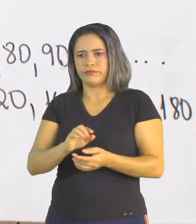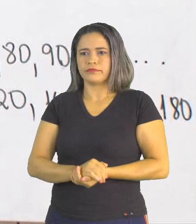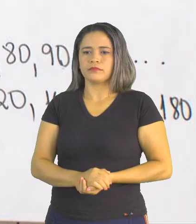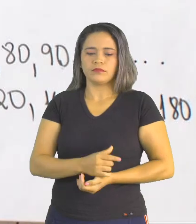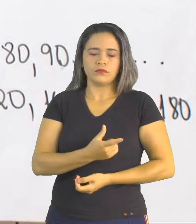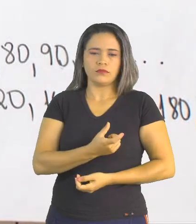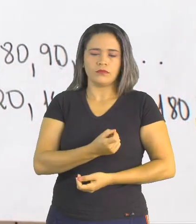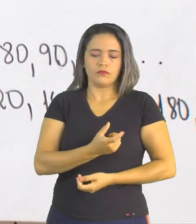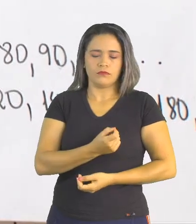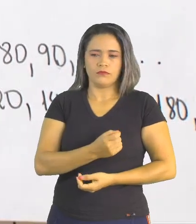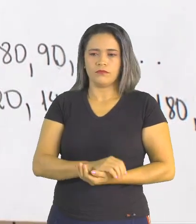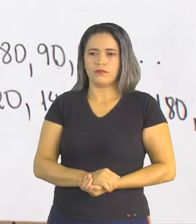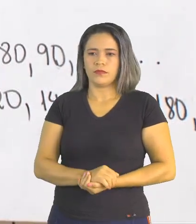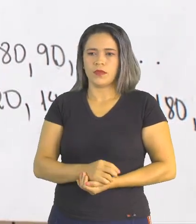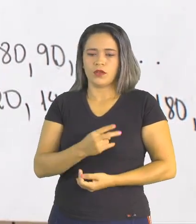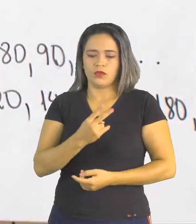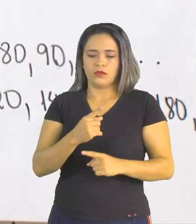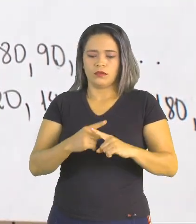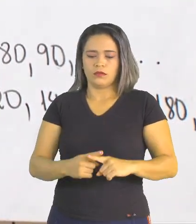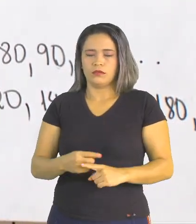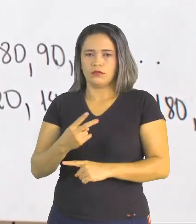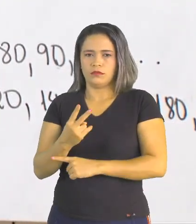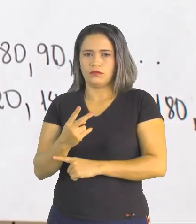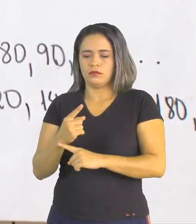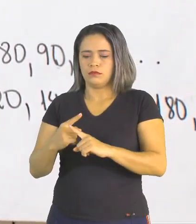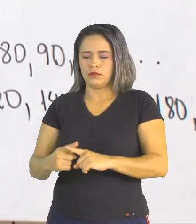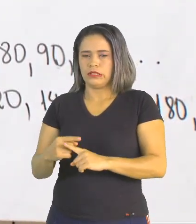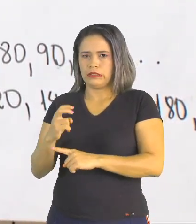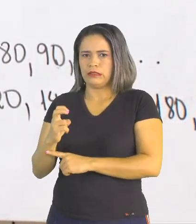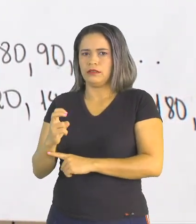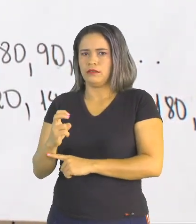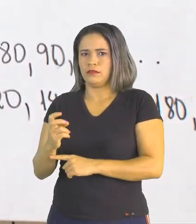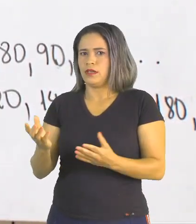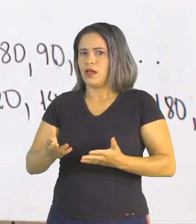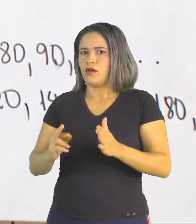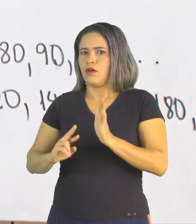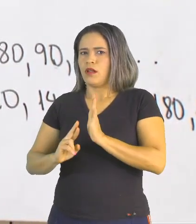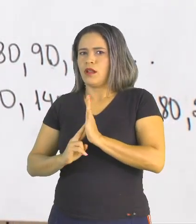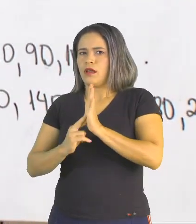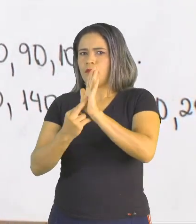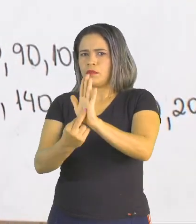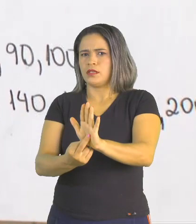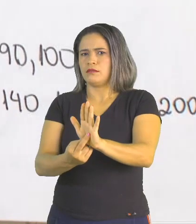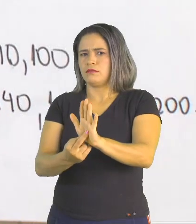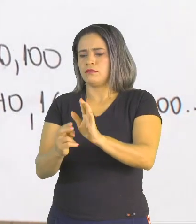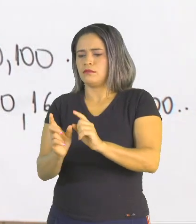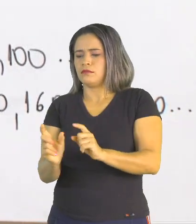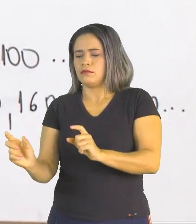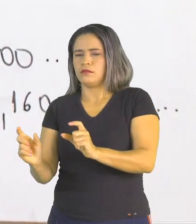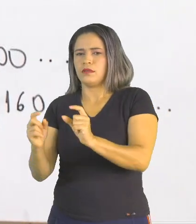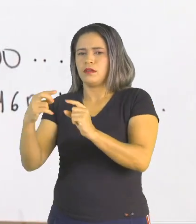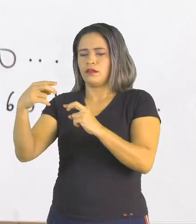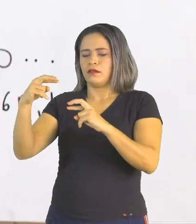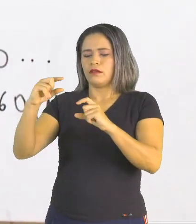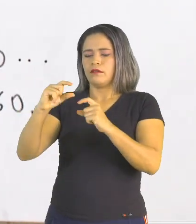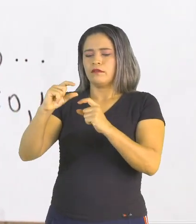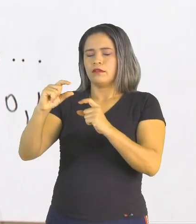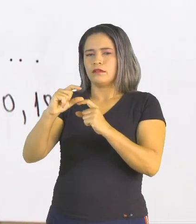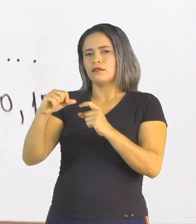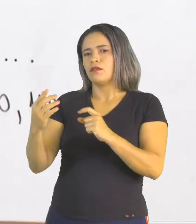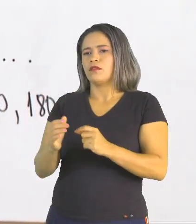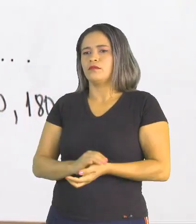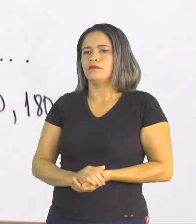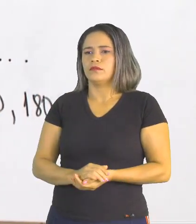vezes 2 vezes 5. Como que eu posso representar isso em potenciação? 2